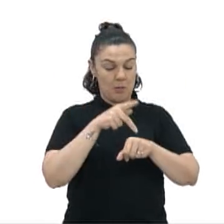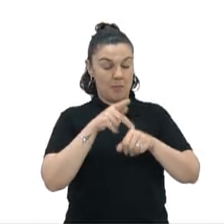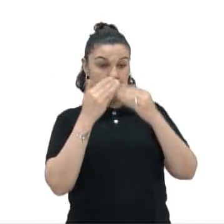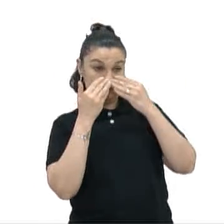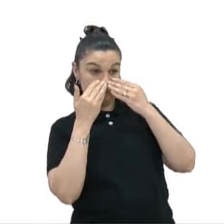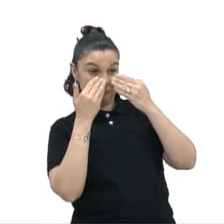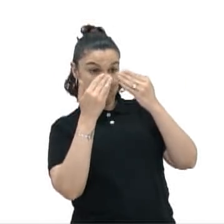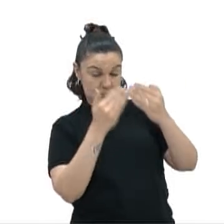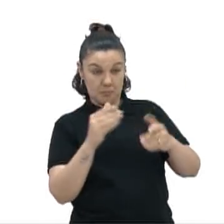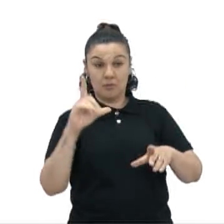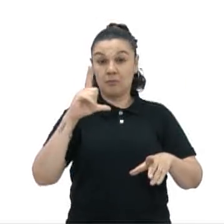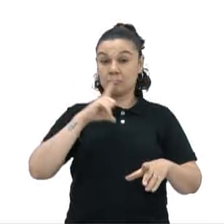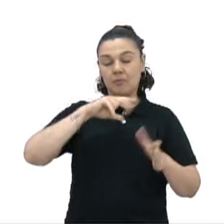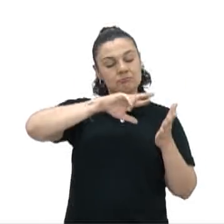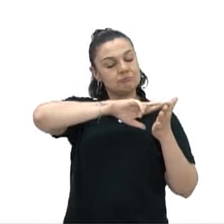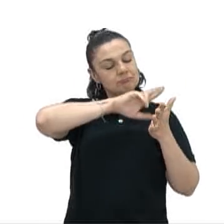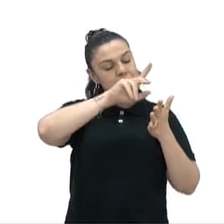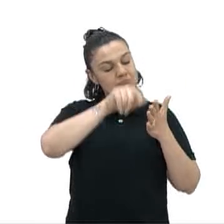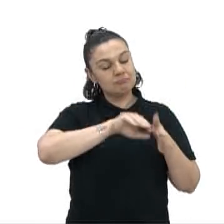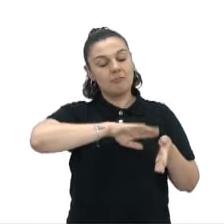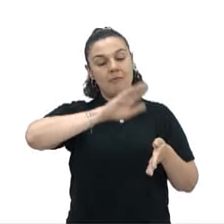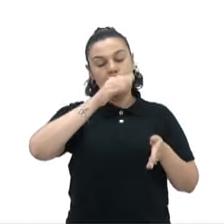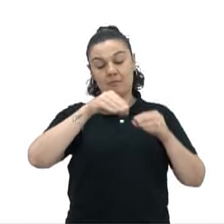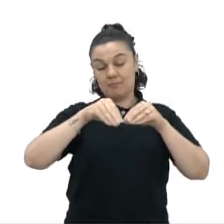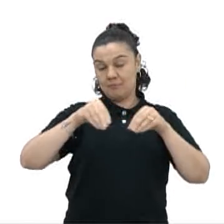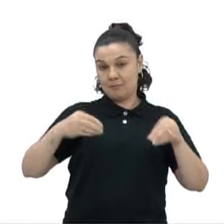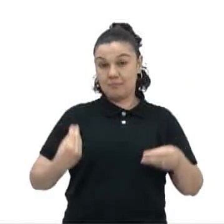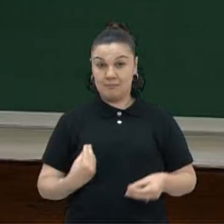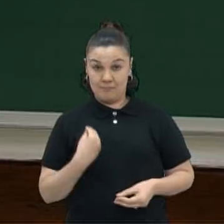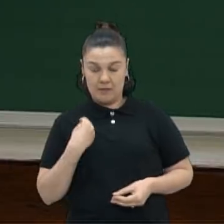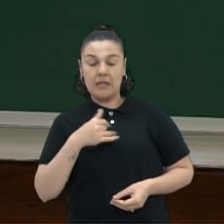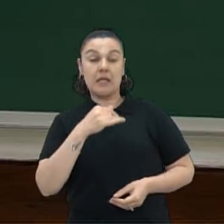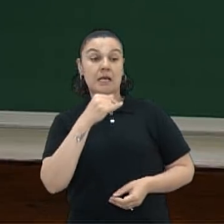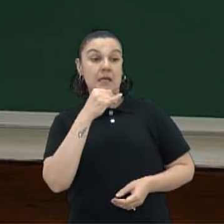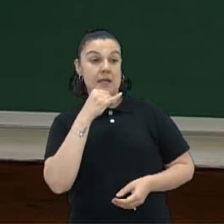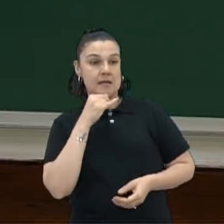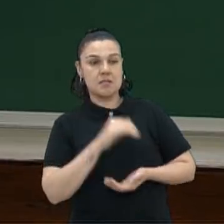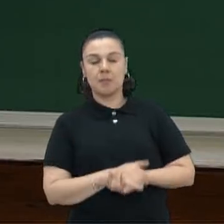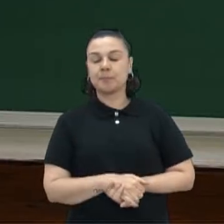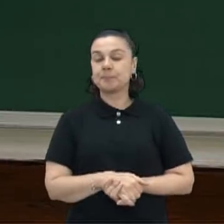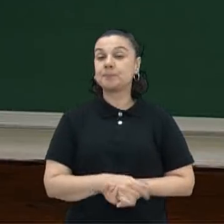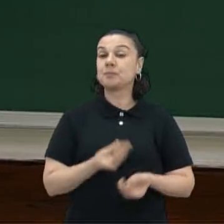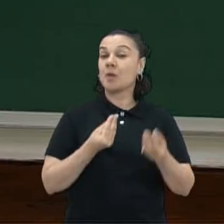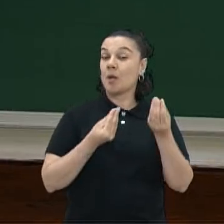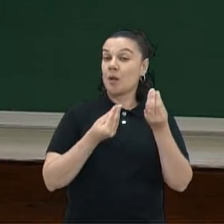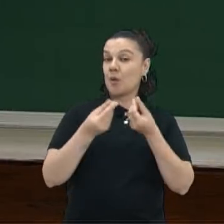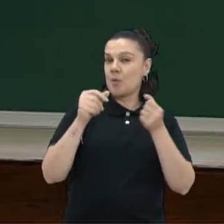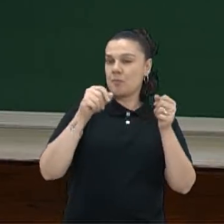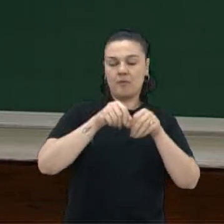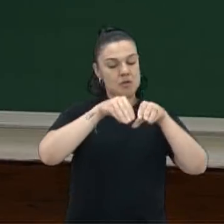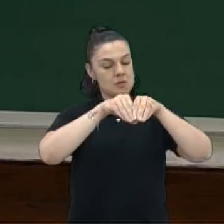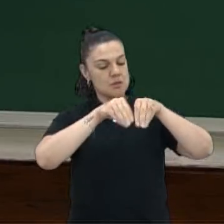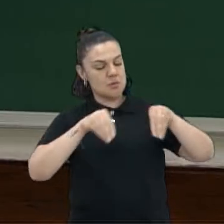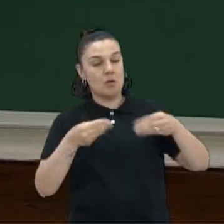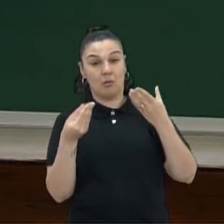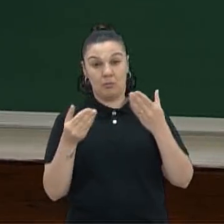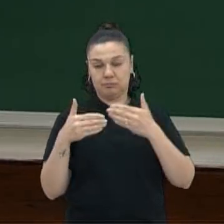exposta, teremos as diversas formas de relevo existentes. Por exemplo, o processo de formação dos